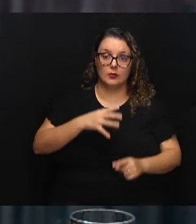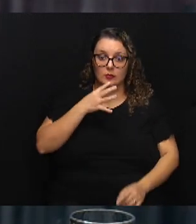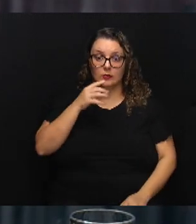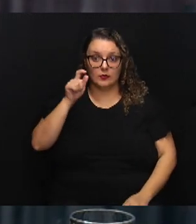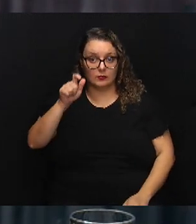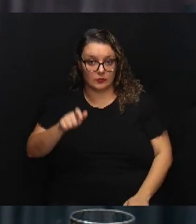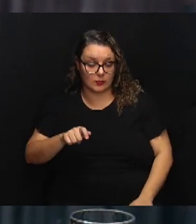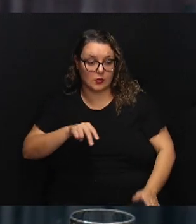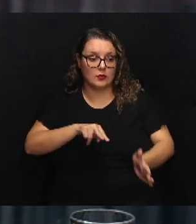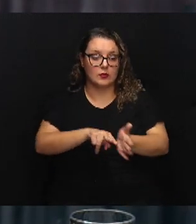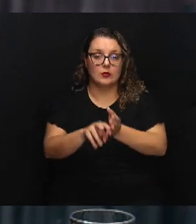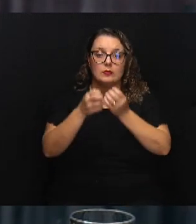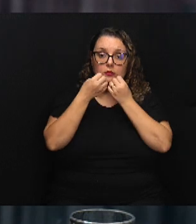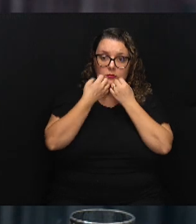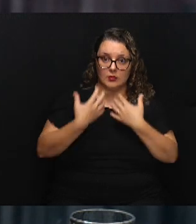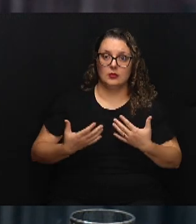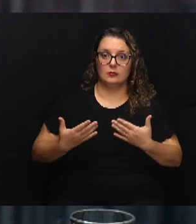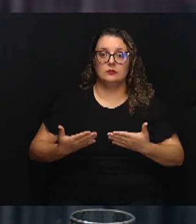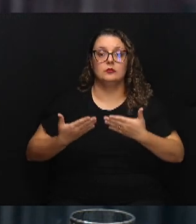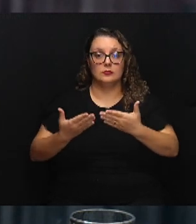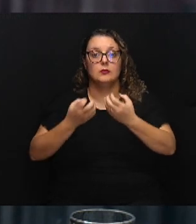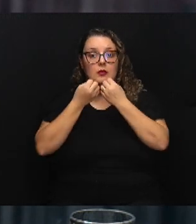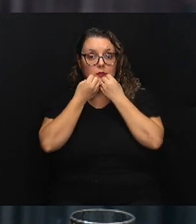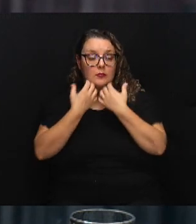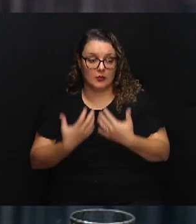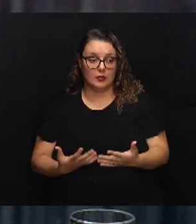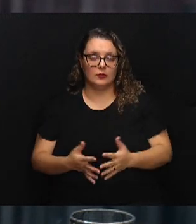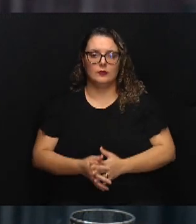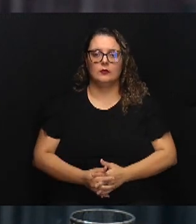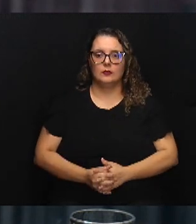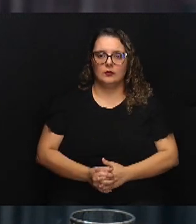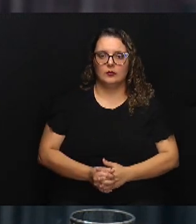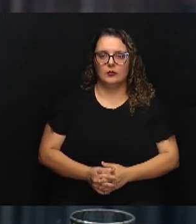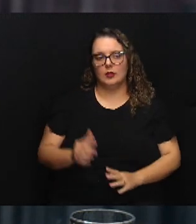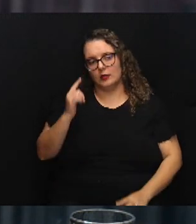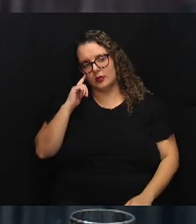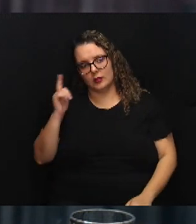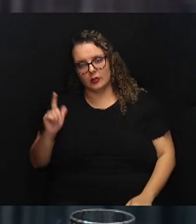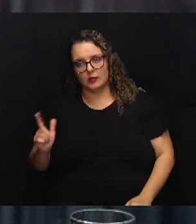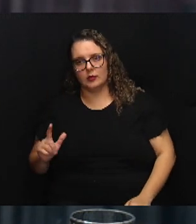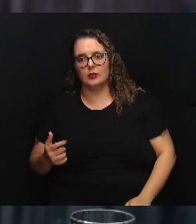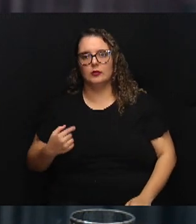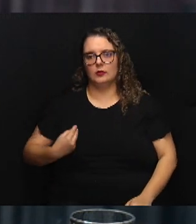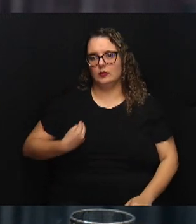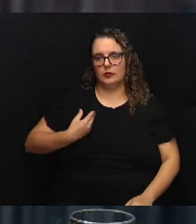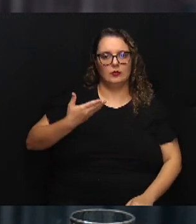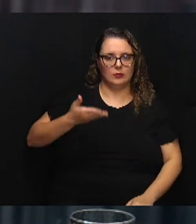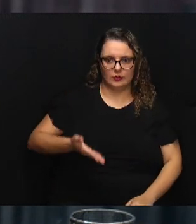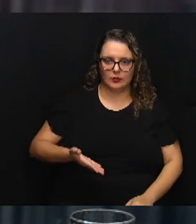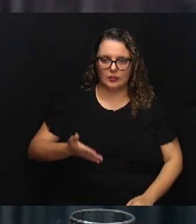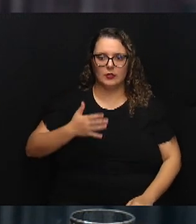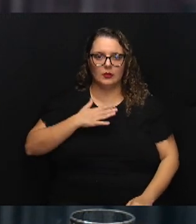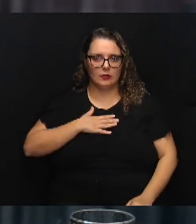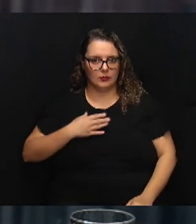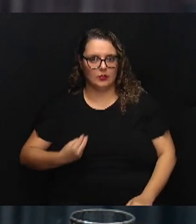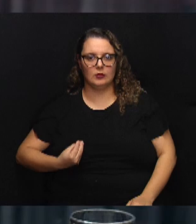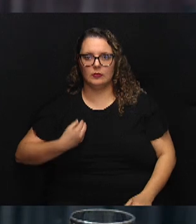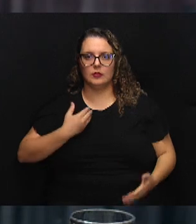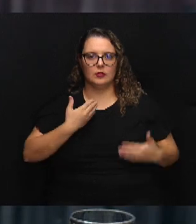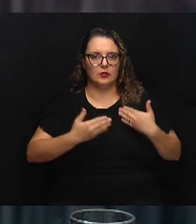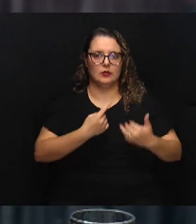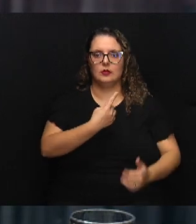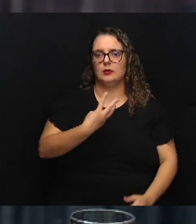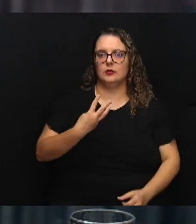o diagnóstico bem feito, a gente entrega muito bem, né? É óbvio que eu vivo disso, essa é a minha vida ao longo desses 13